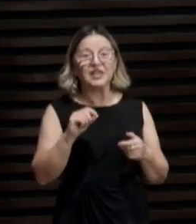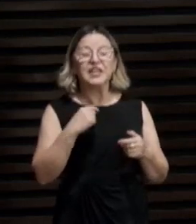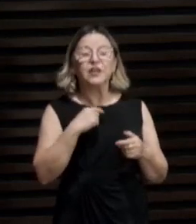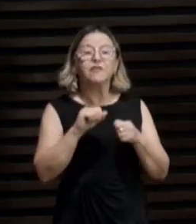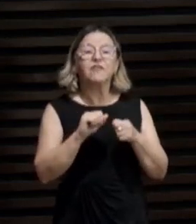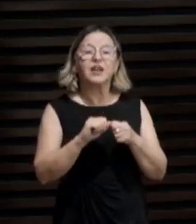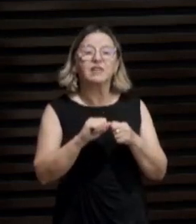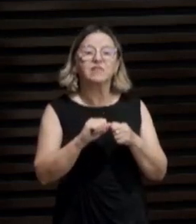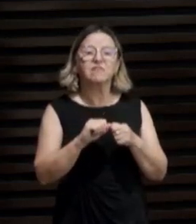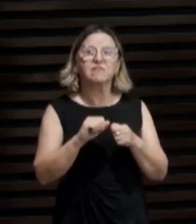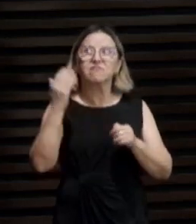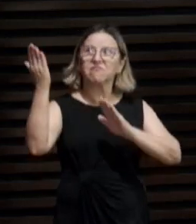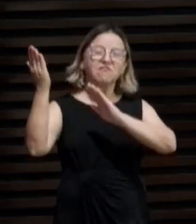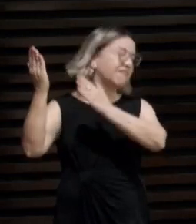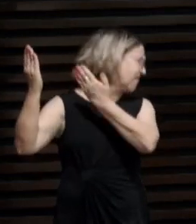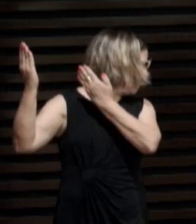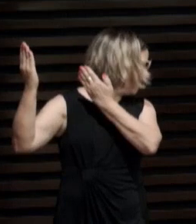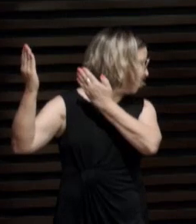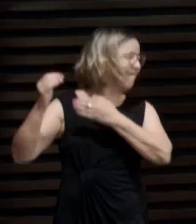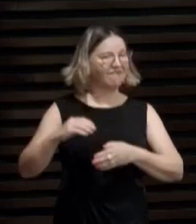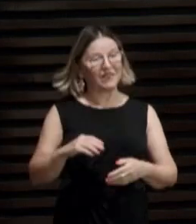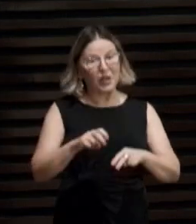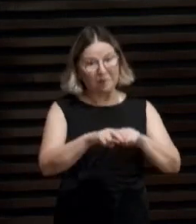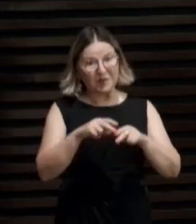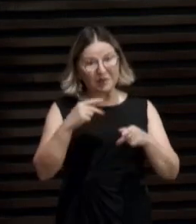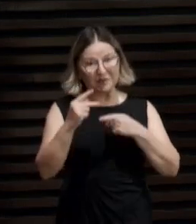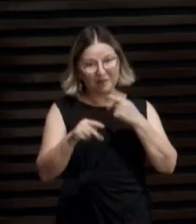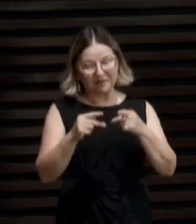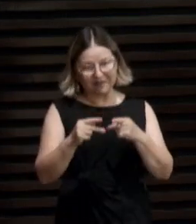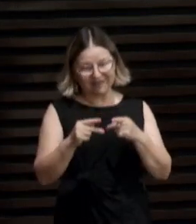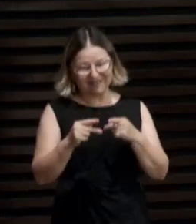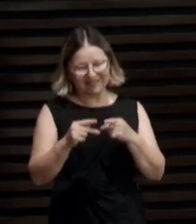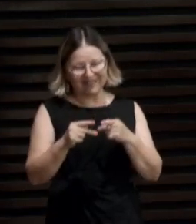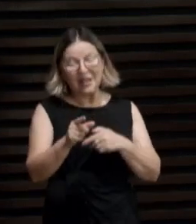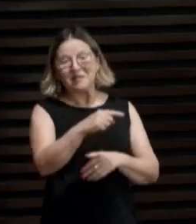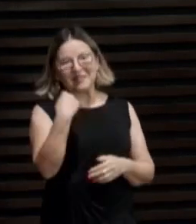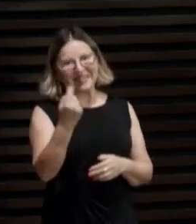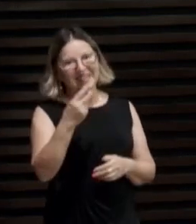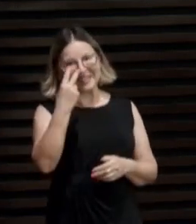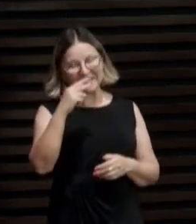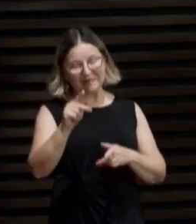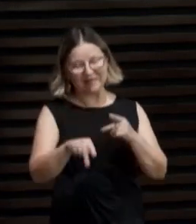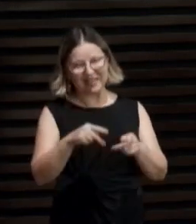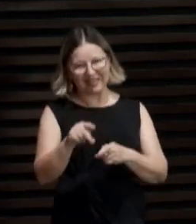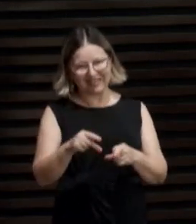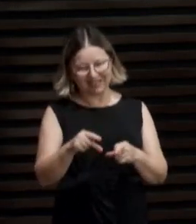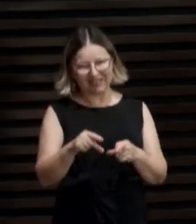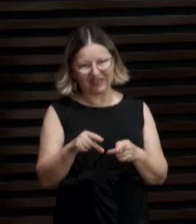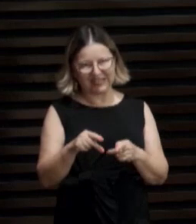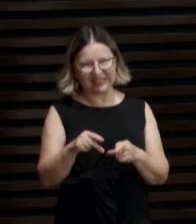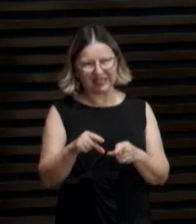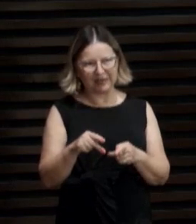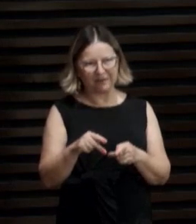tantas pessoas que, com o passar do tempo, nós não vemos mais, as pessoas estão vivendo no mundo como se